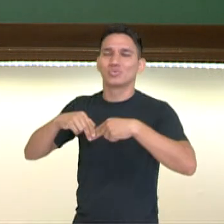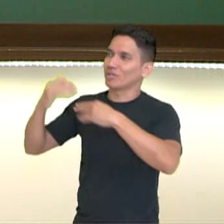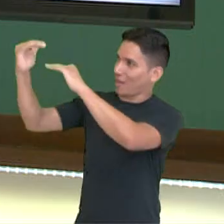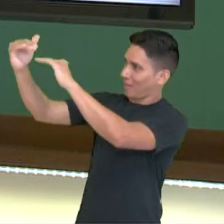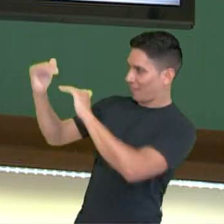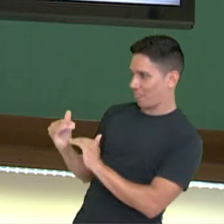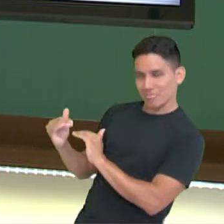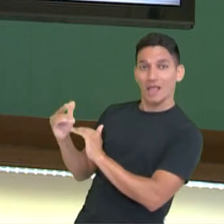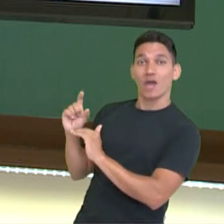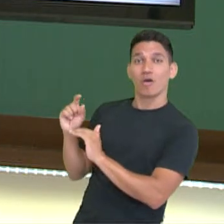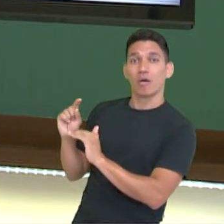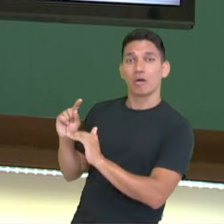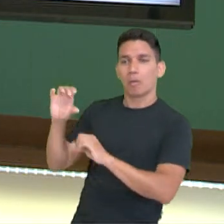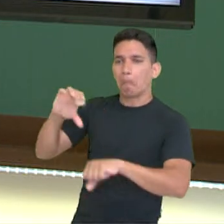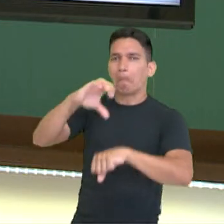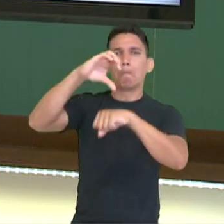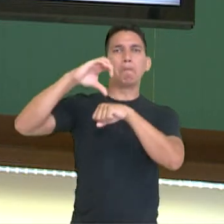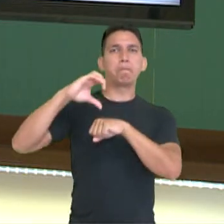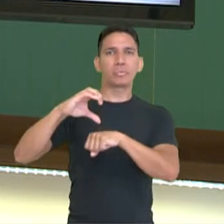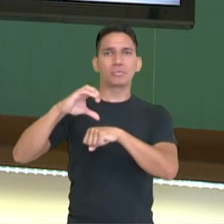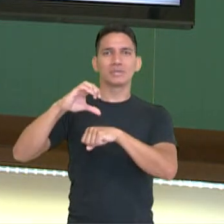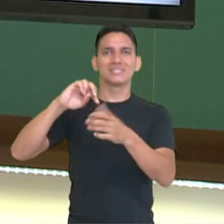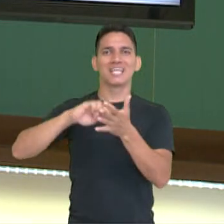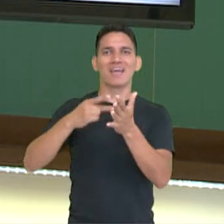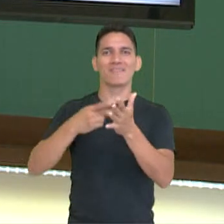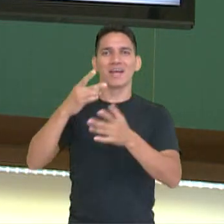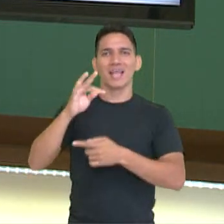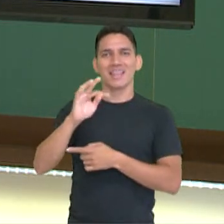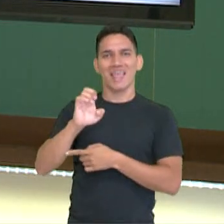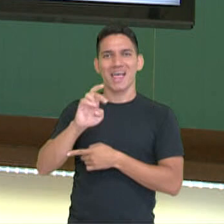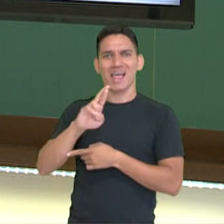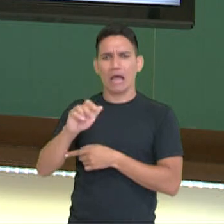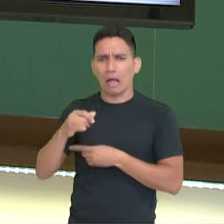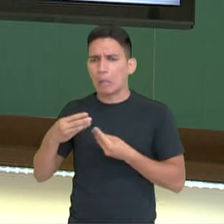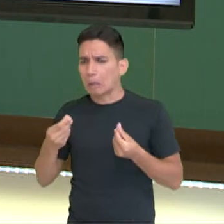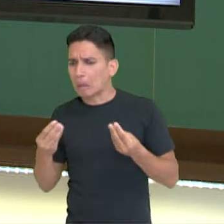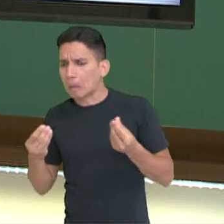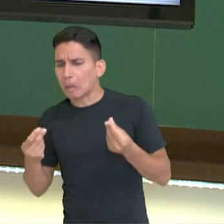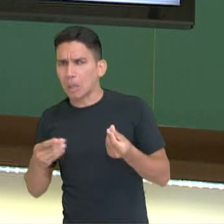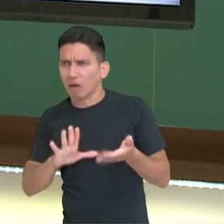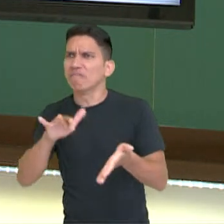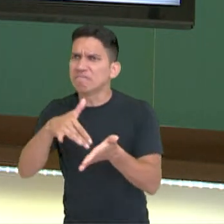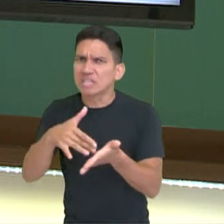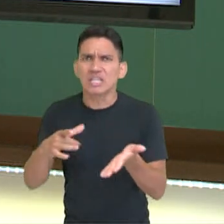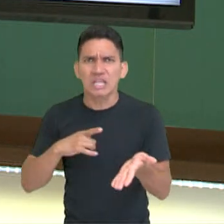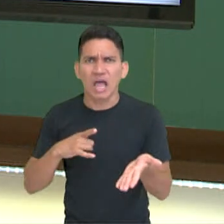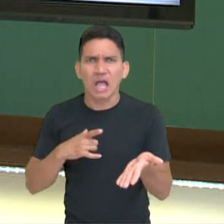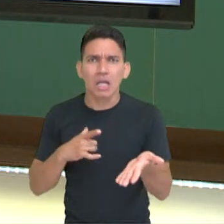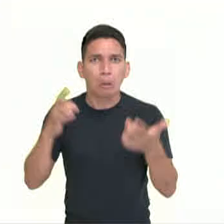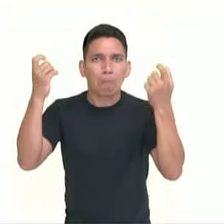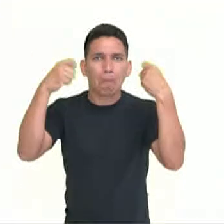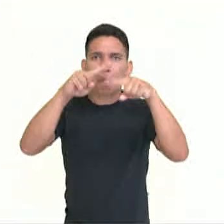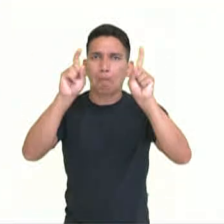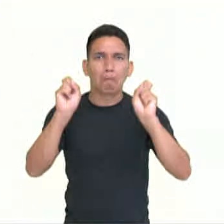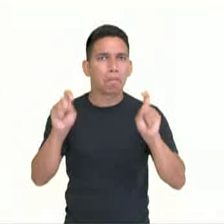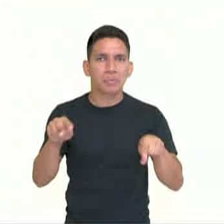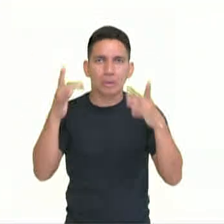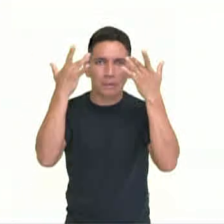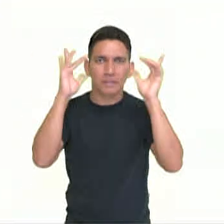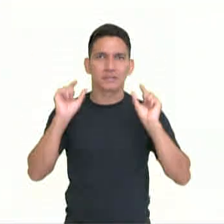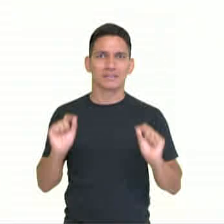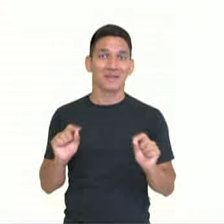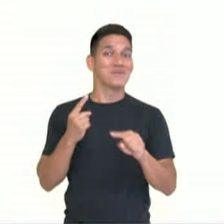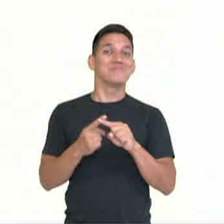mapa aparece a expressão terra incógnita. Terra que não conhecemos, que os europeus não